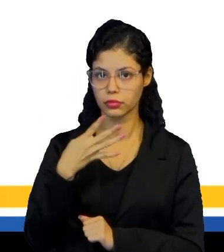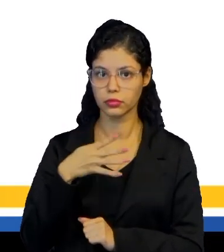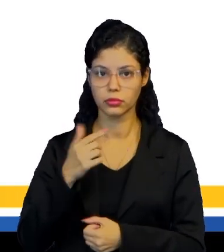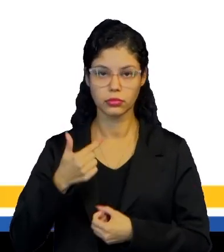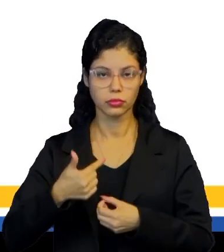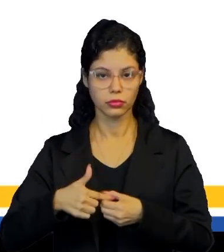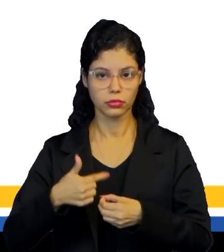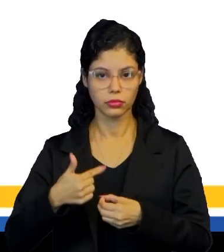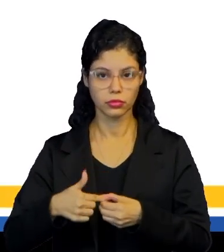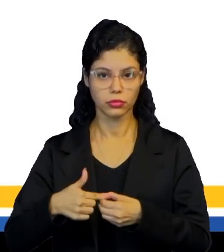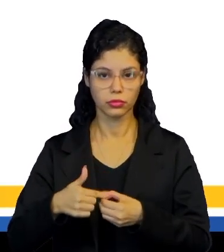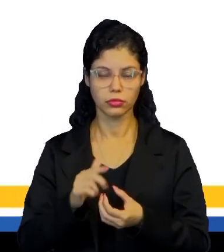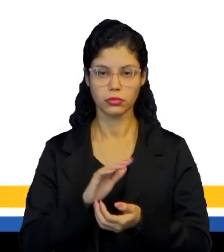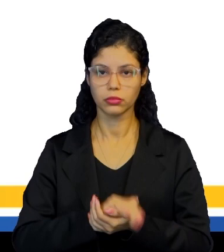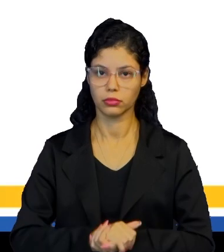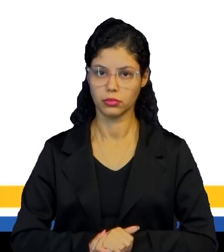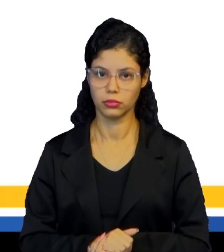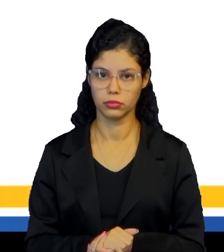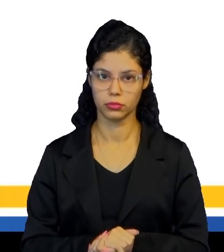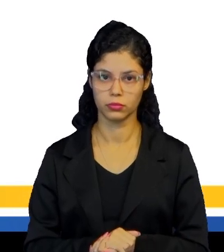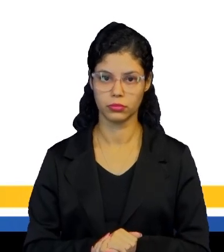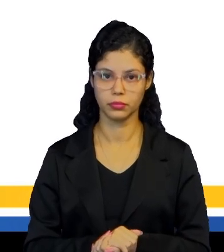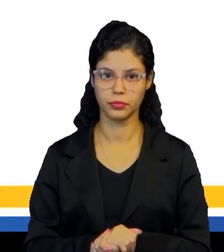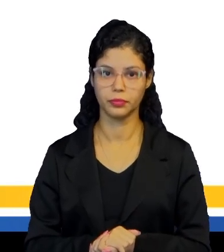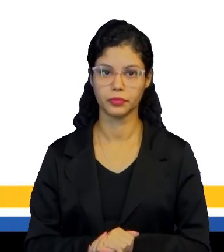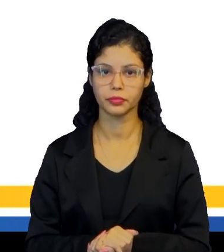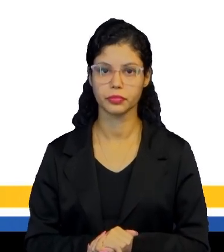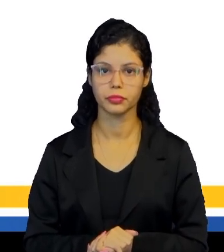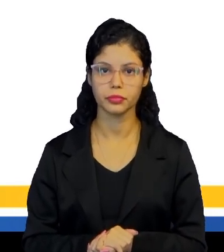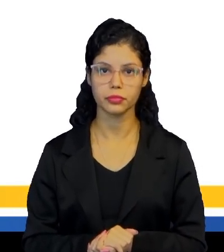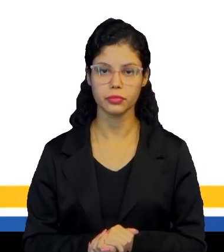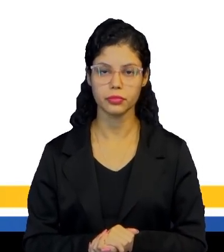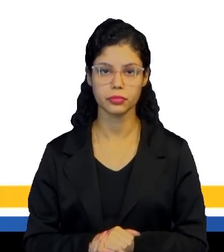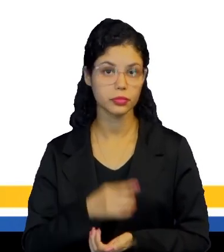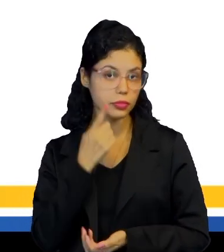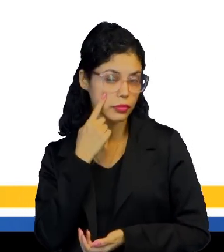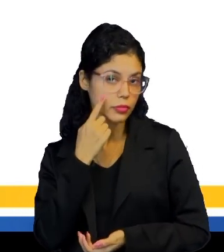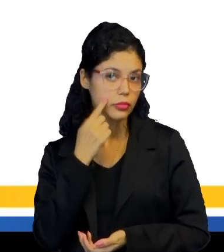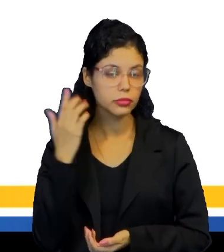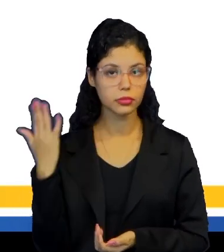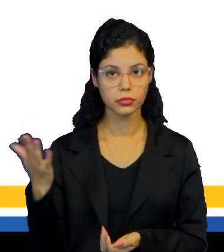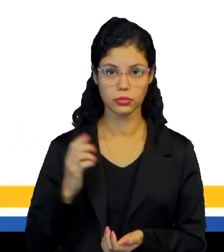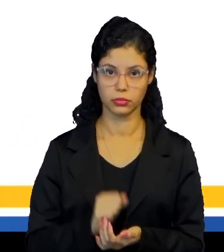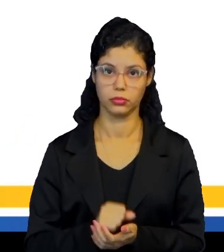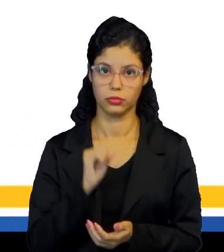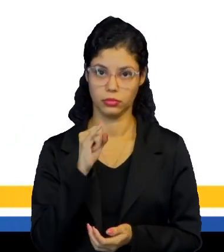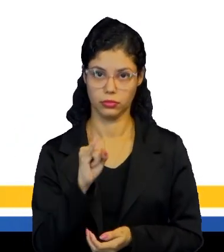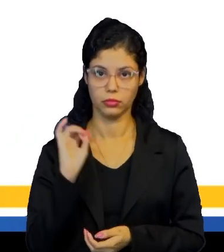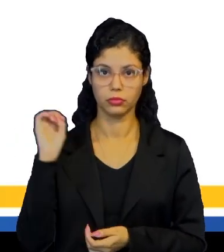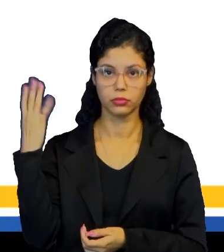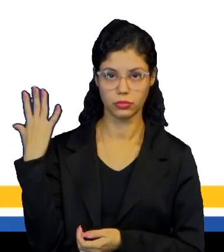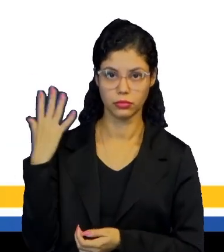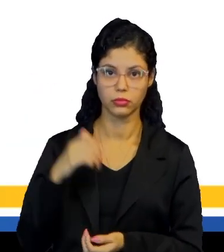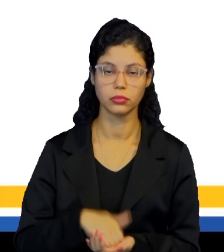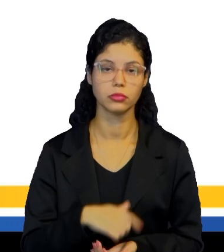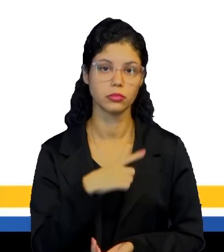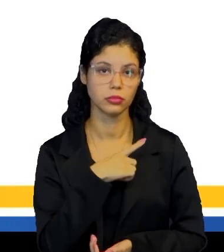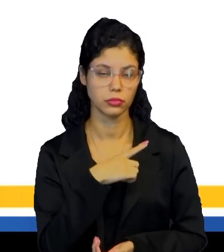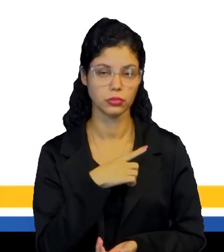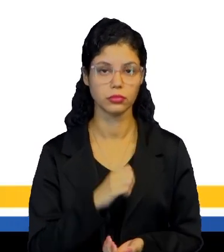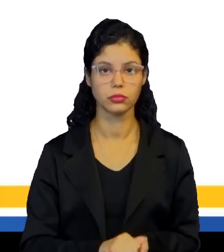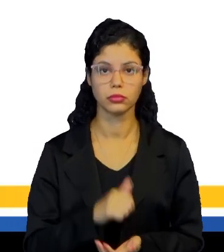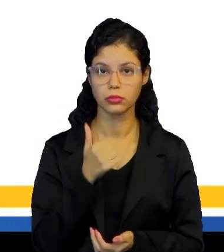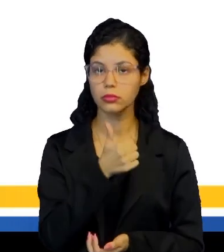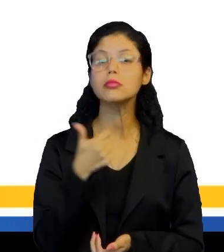viajar com 4 litros de gasolina bom Então olha aí se senão casa aí ele